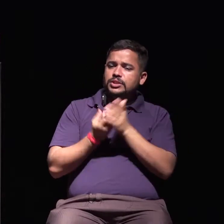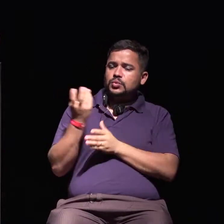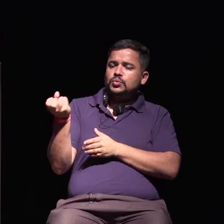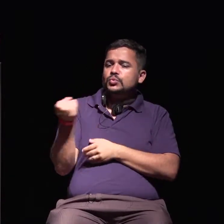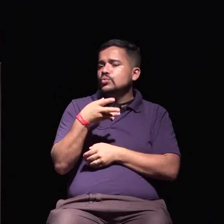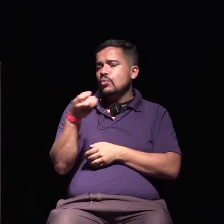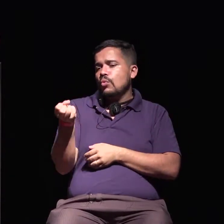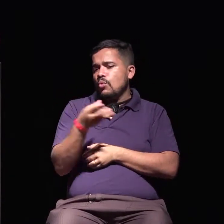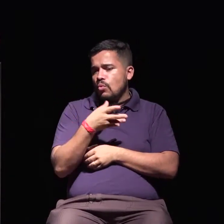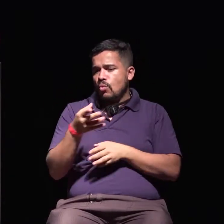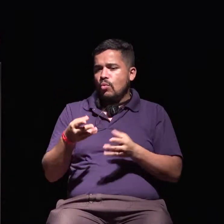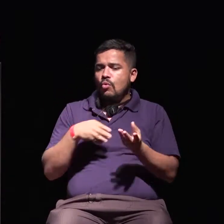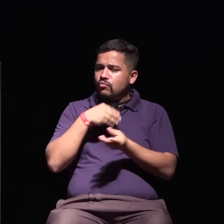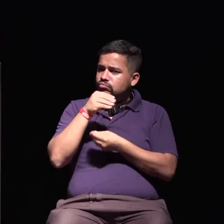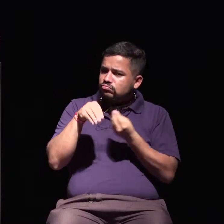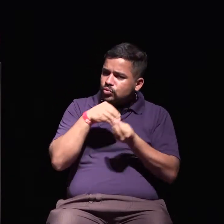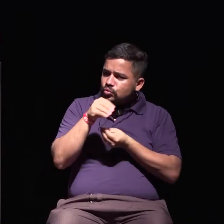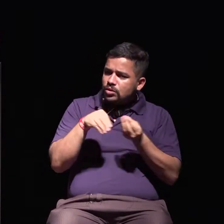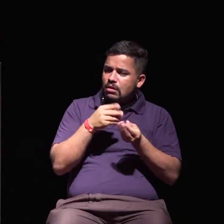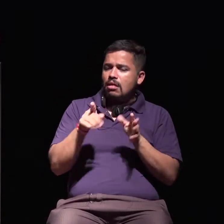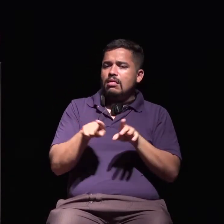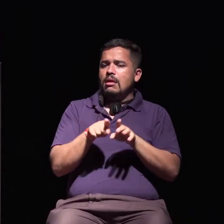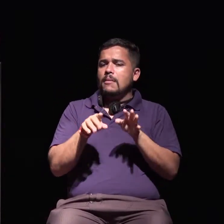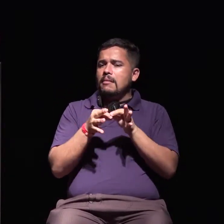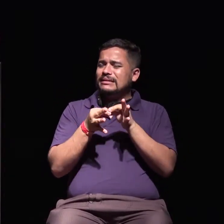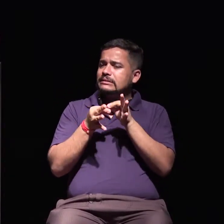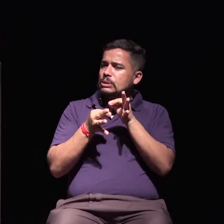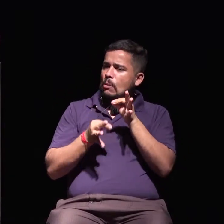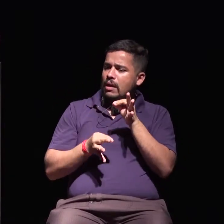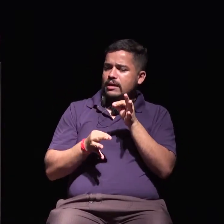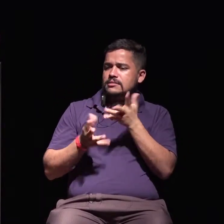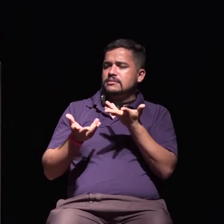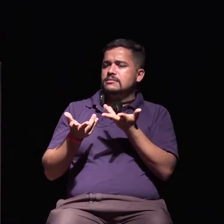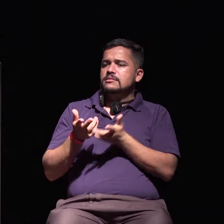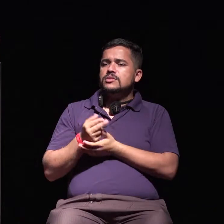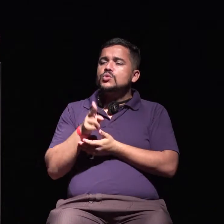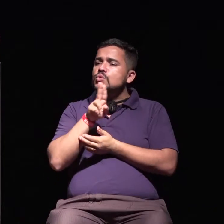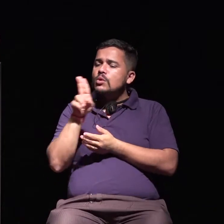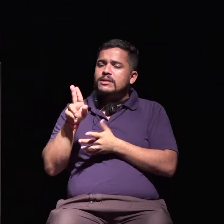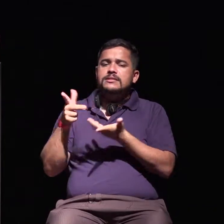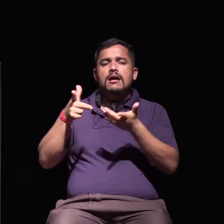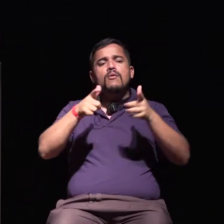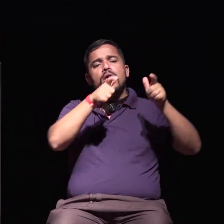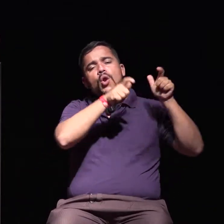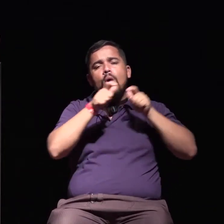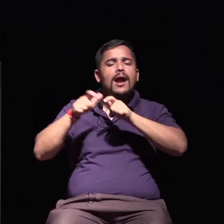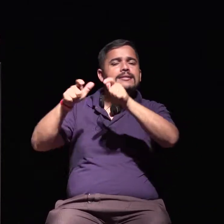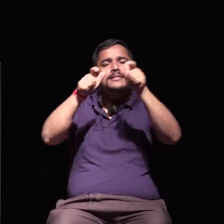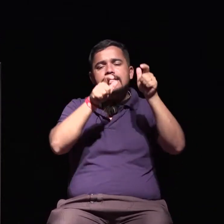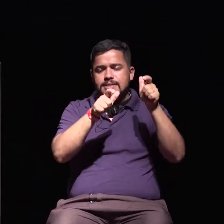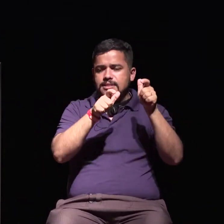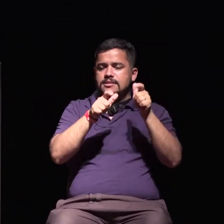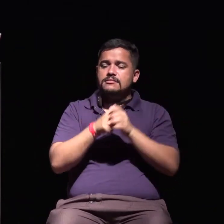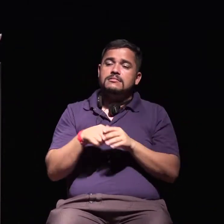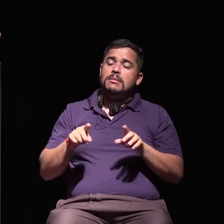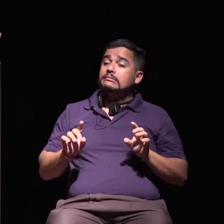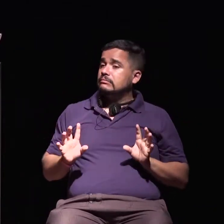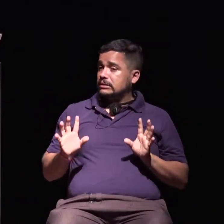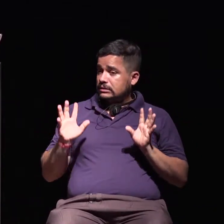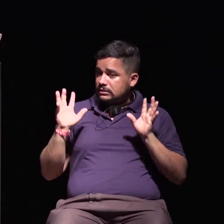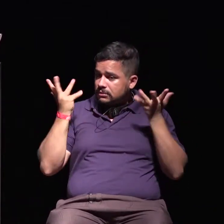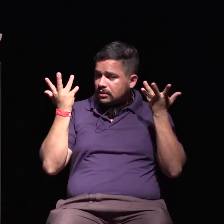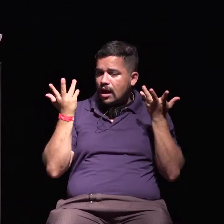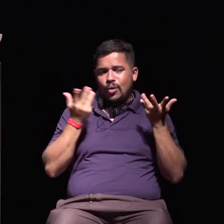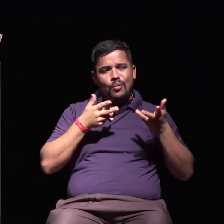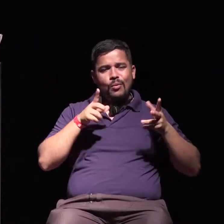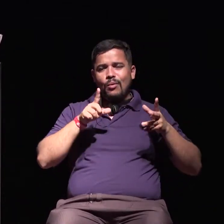e tornando complexa a nomeação e a localização precisa dessas obras. Espetáculo de dança é